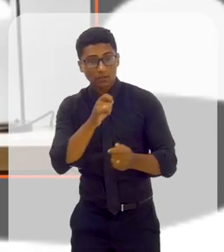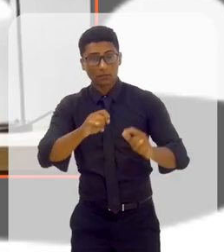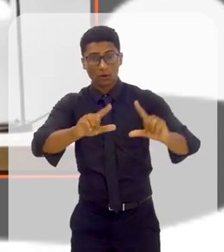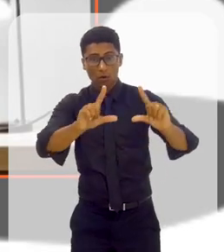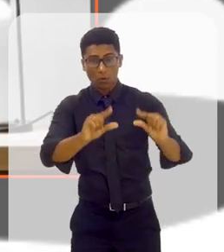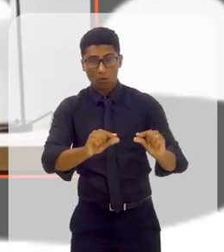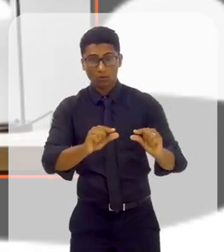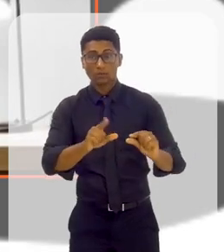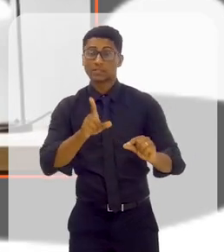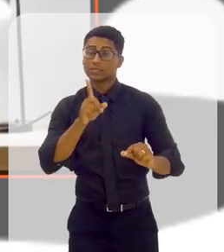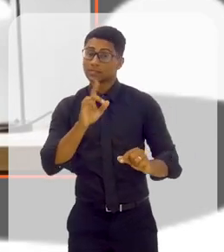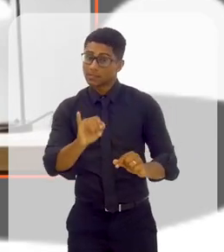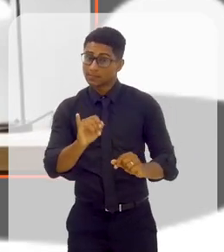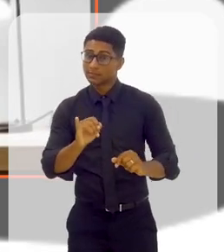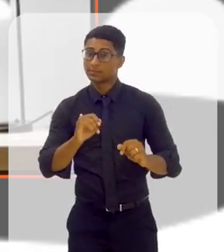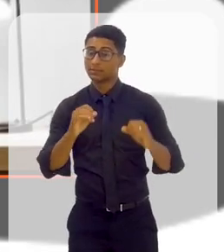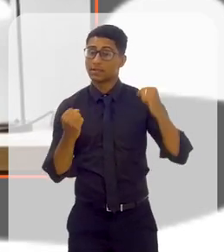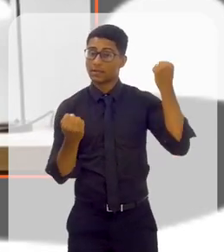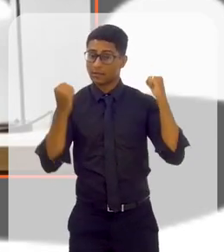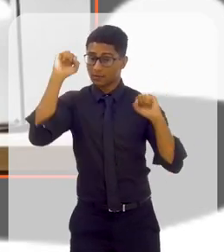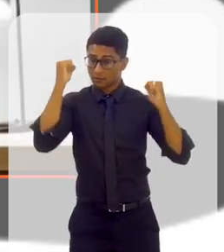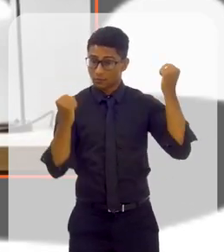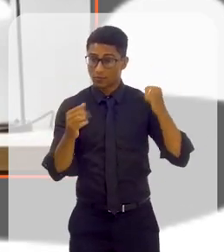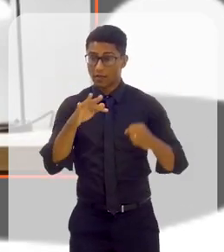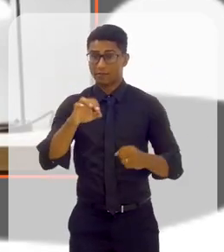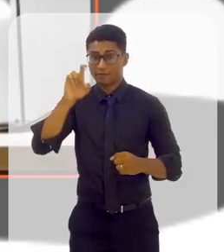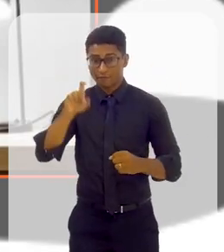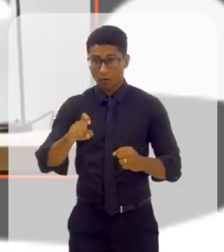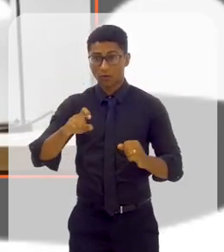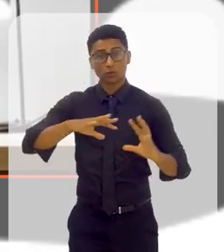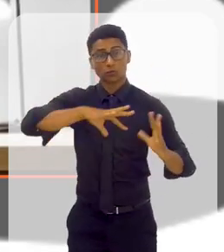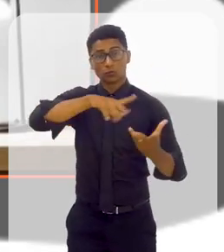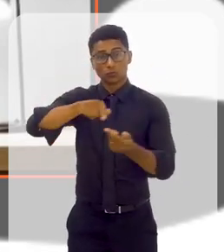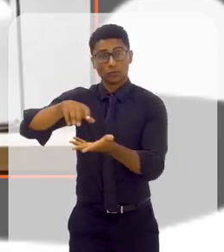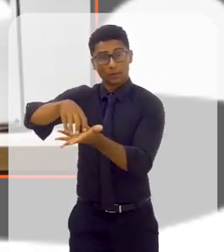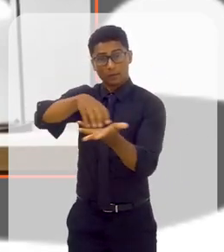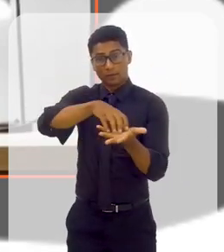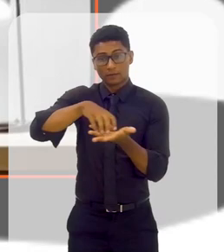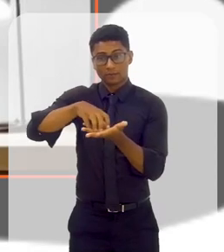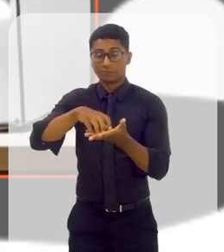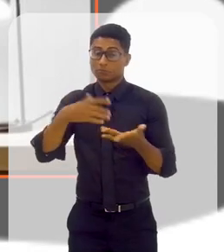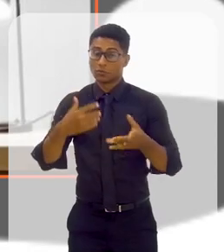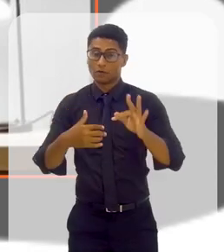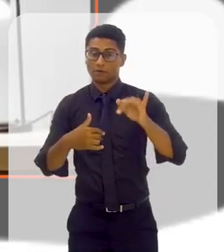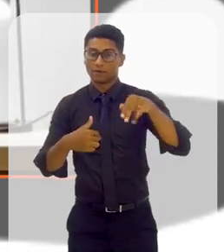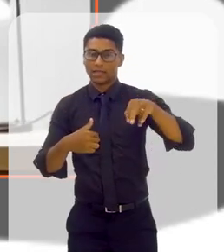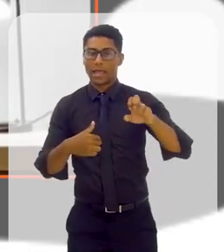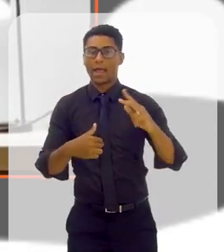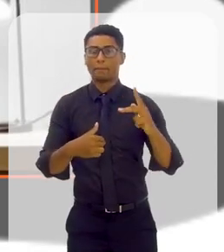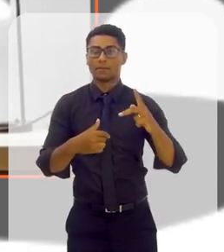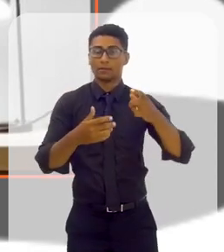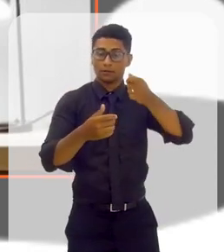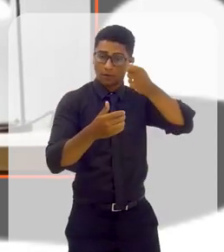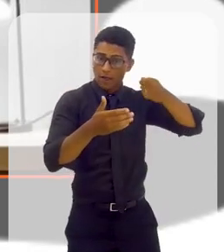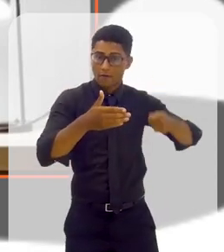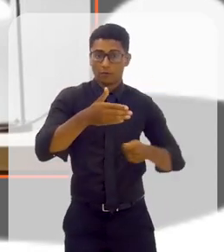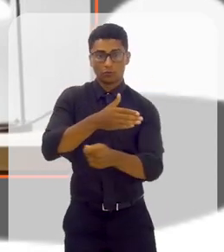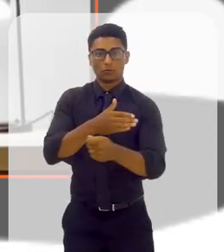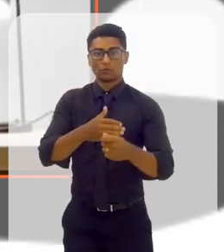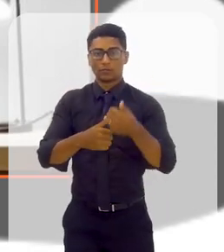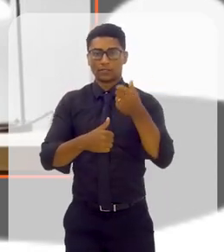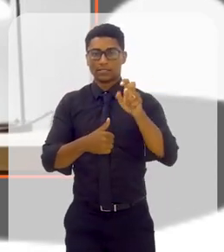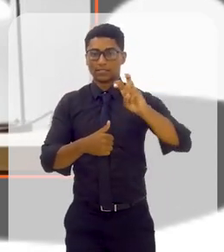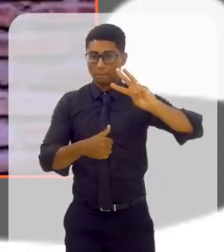houvessem mais sucursais da indústria Fox pelo mundo. Talvez seja por isso que o FINEP aportou 15 milhões na indústria,